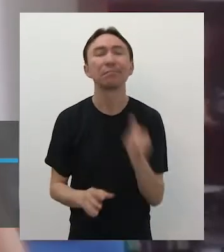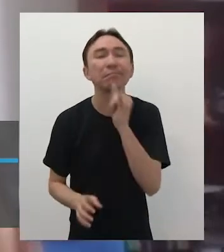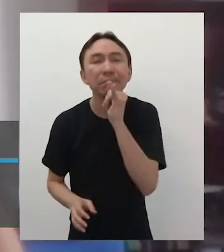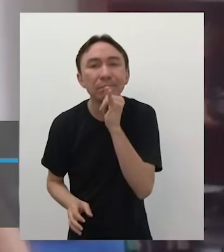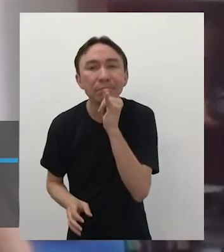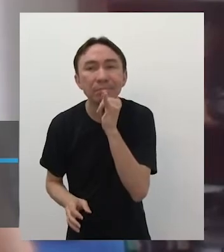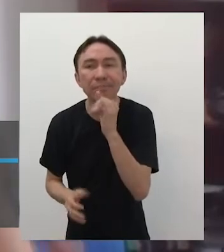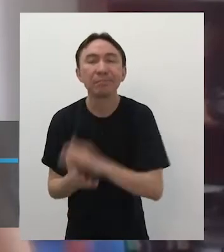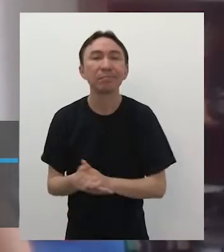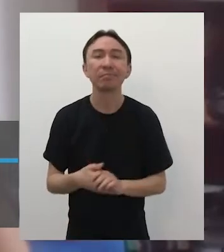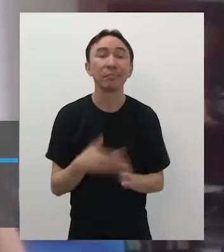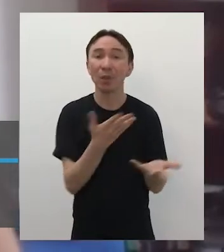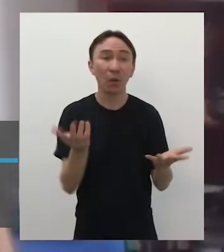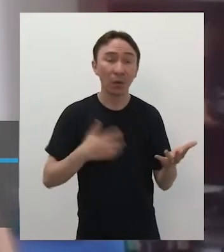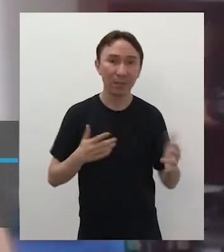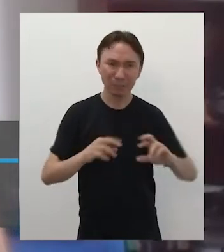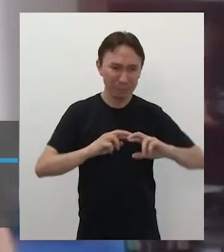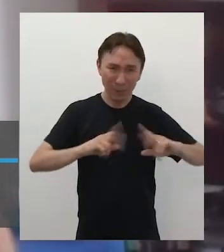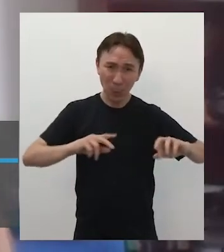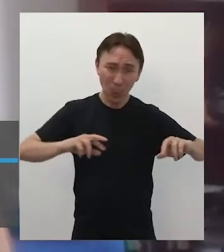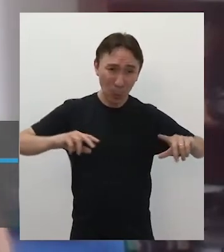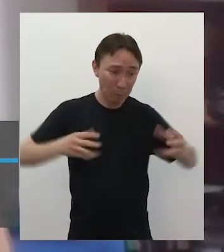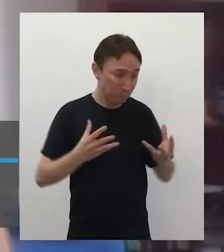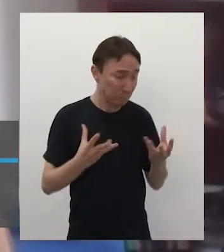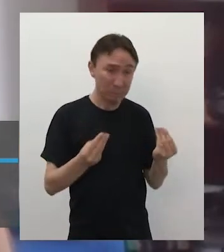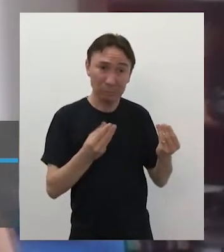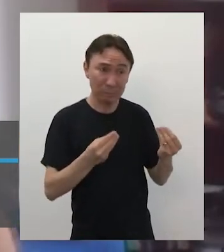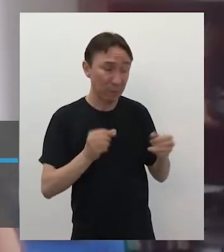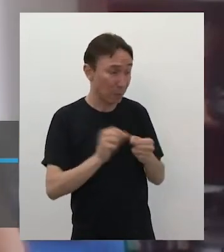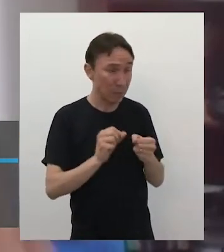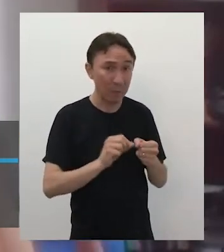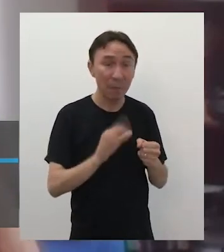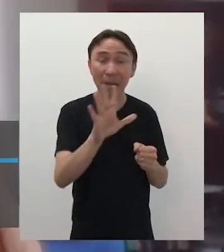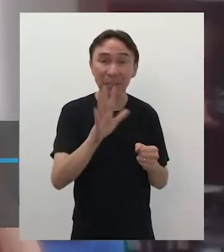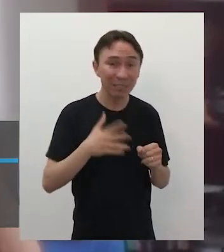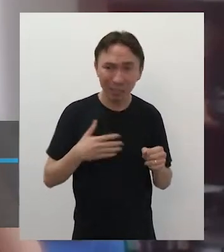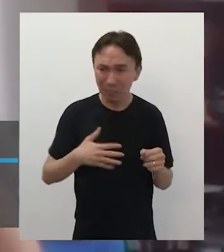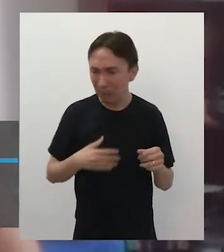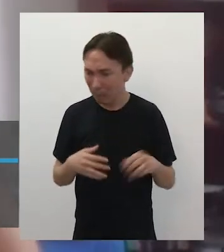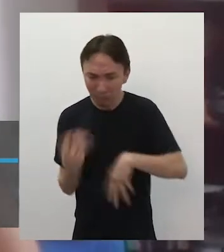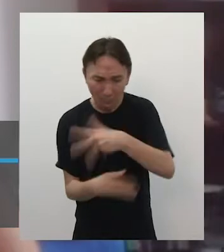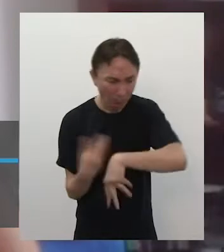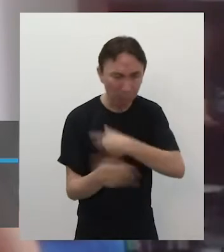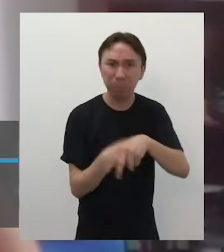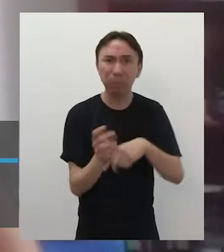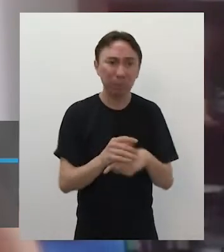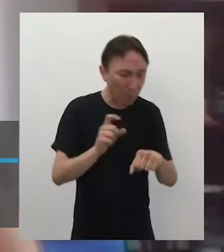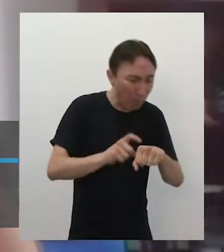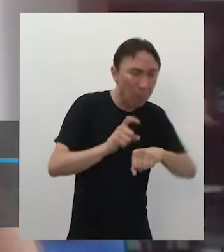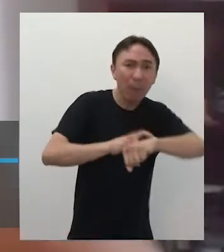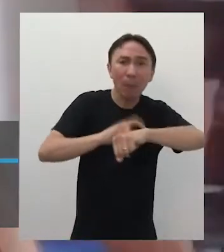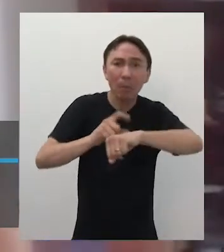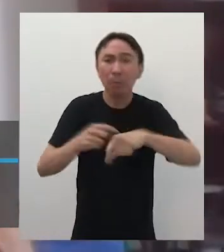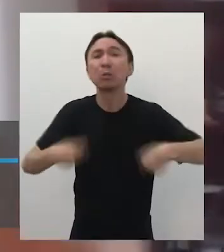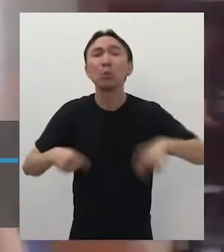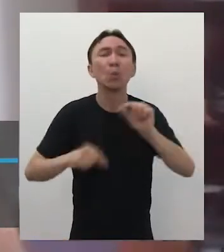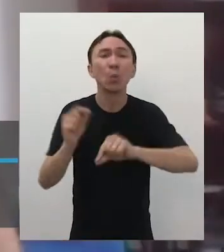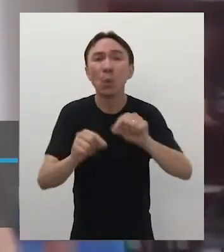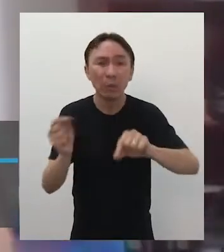organizar ali o nosso dia a dia, a gente vai conseguindo desenvolver as nossas atividades de uma forma mais fluida,